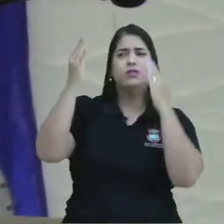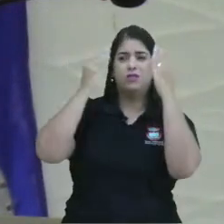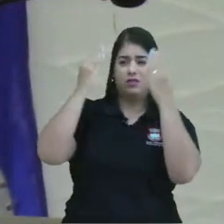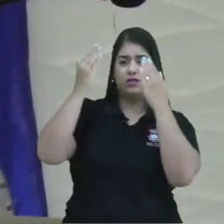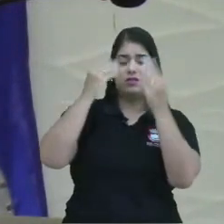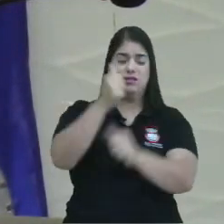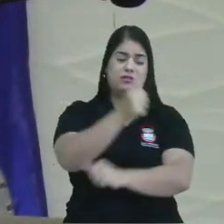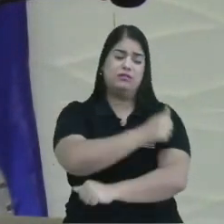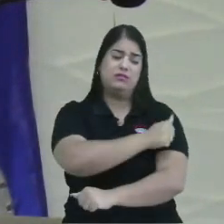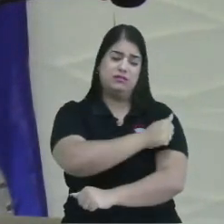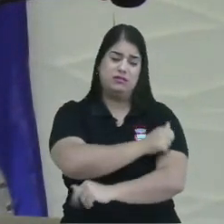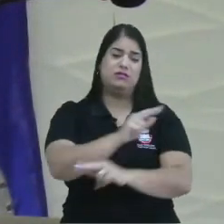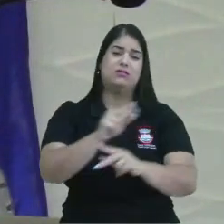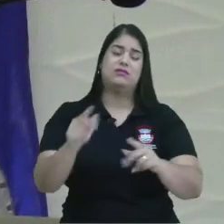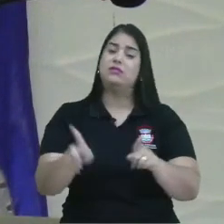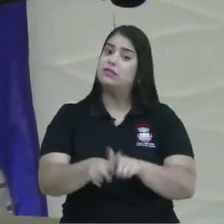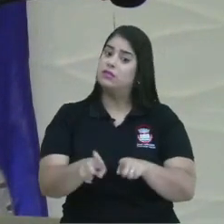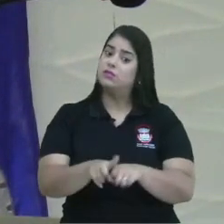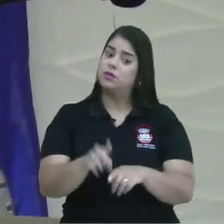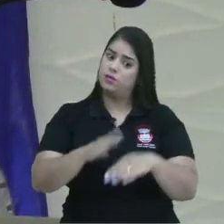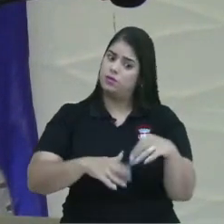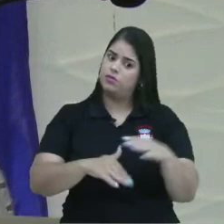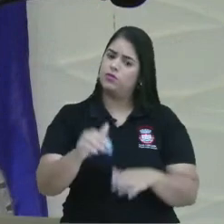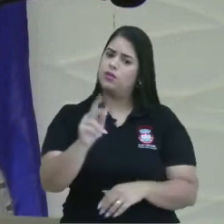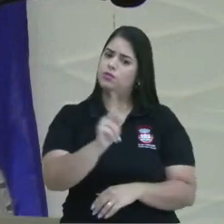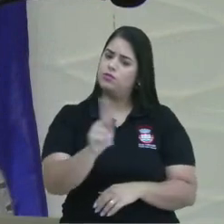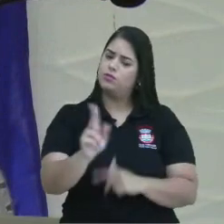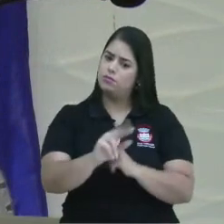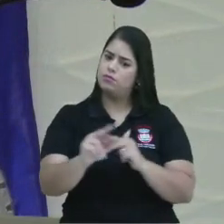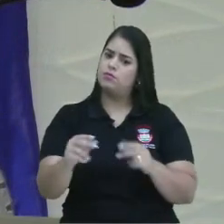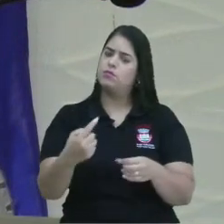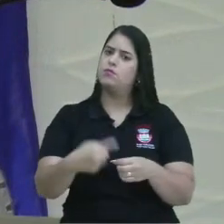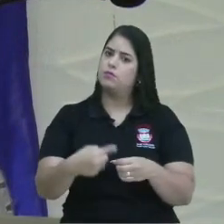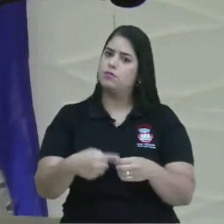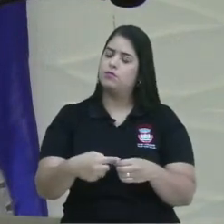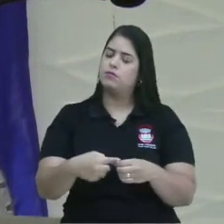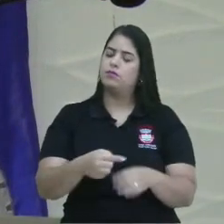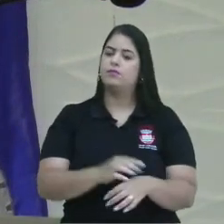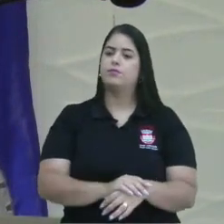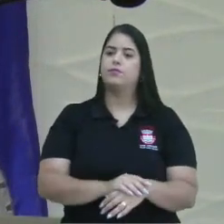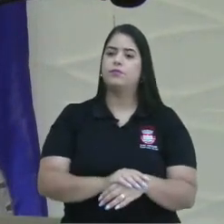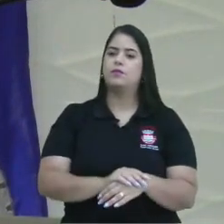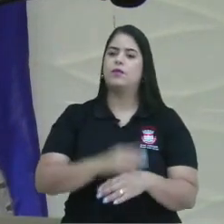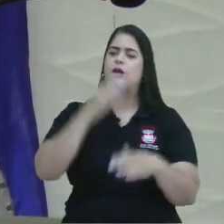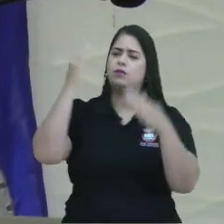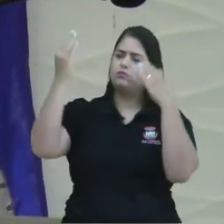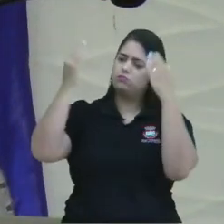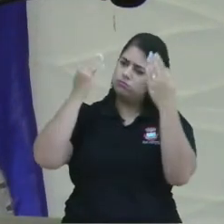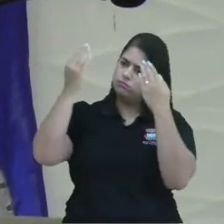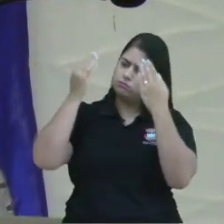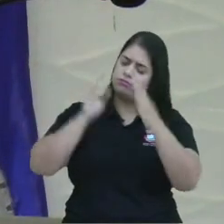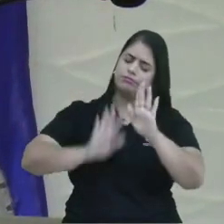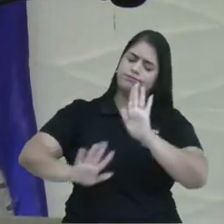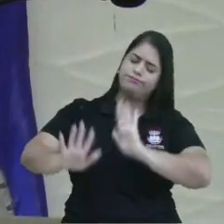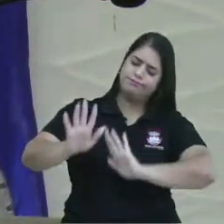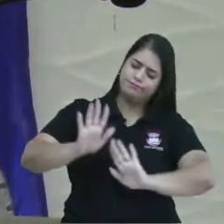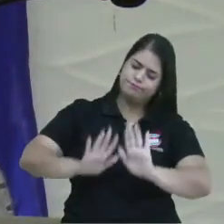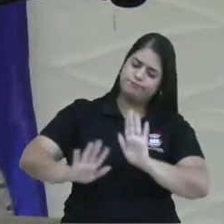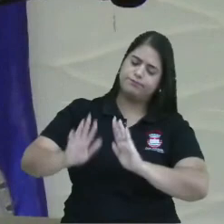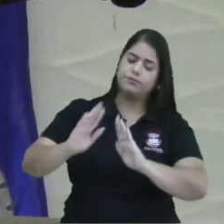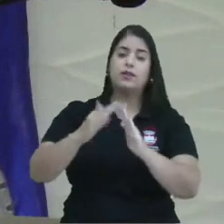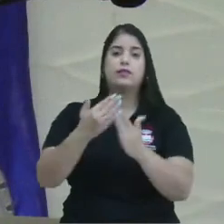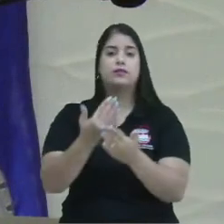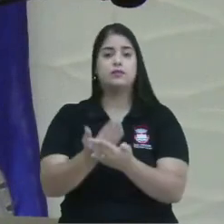os profissionais, que são os professores do nosso município, né, com psicólogos, acompanhamento com psicólogos nas escolas do